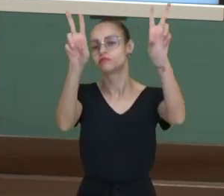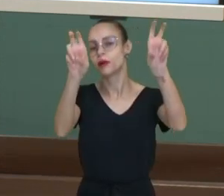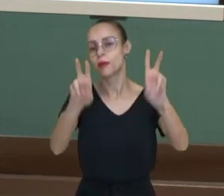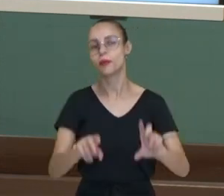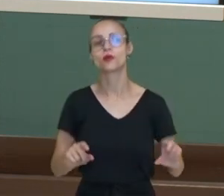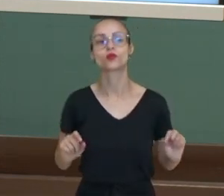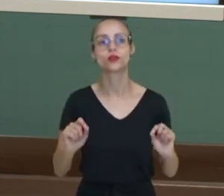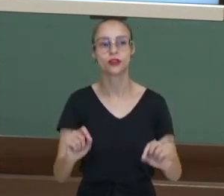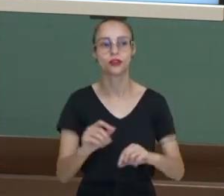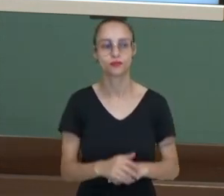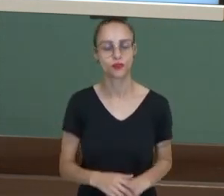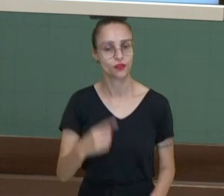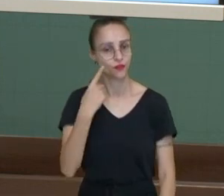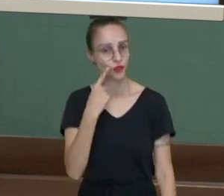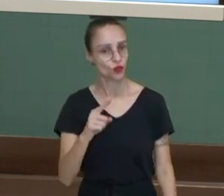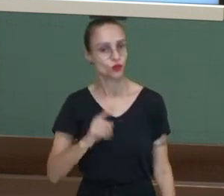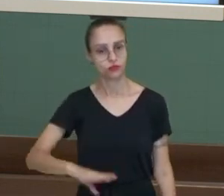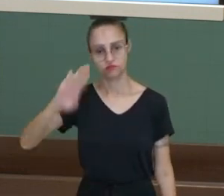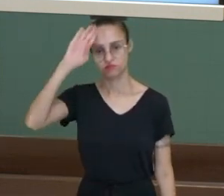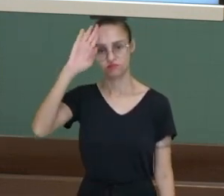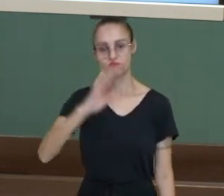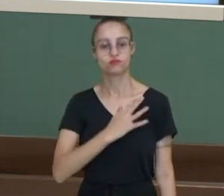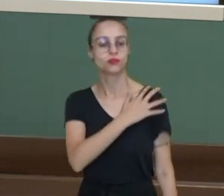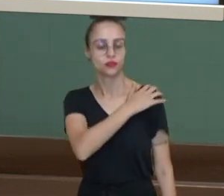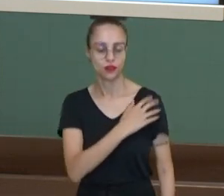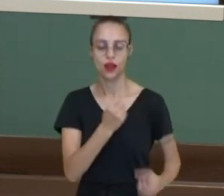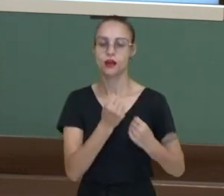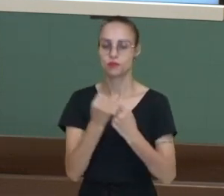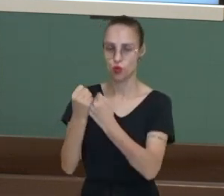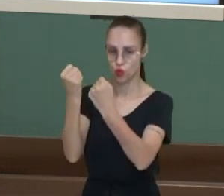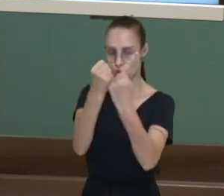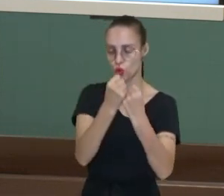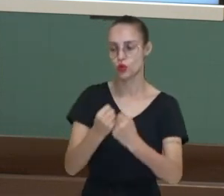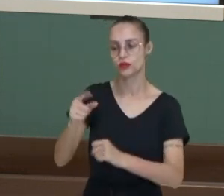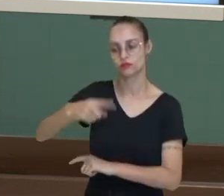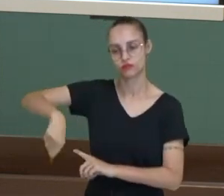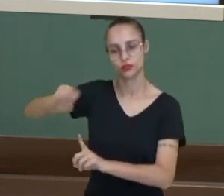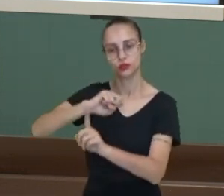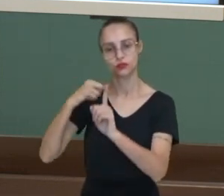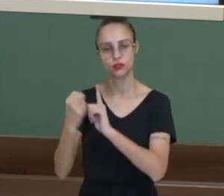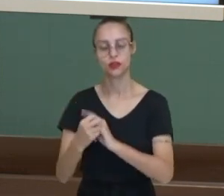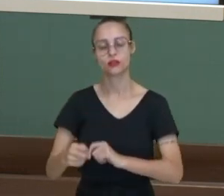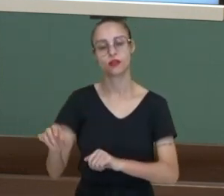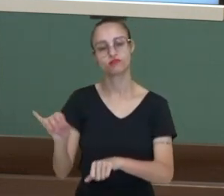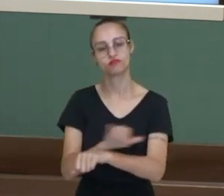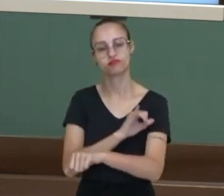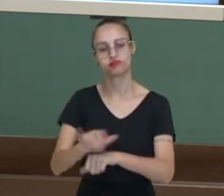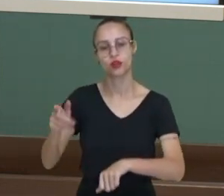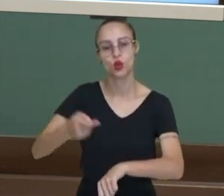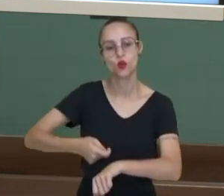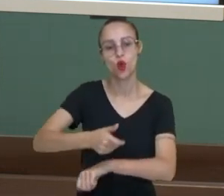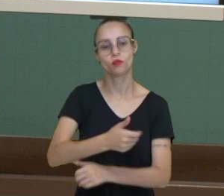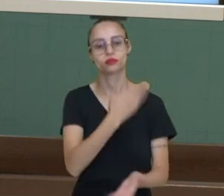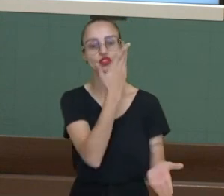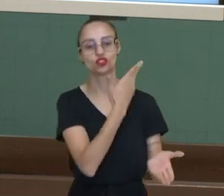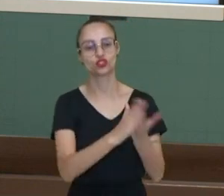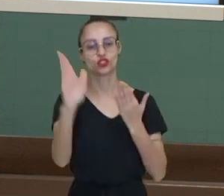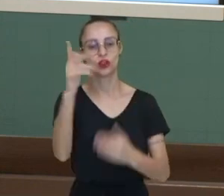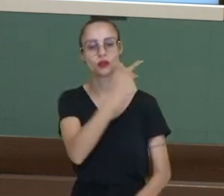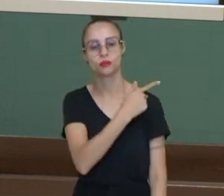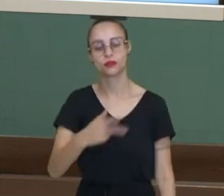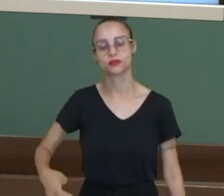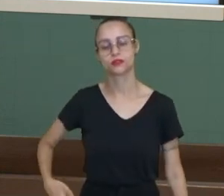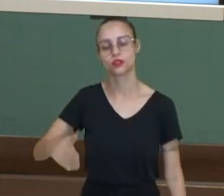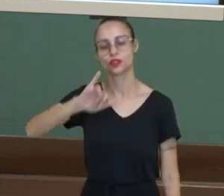na aula de hoje? Você viu que os militares, com apoio de parte da sociedade, articularam um golpe que tiraram o presidente João Goulart